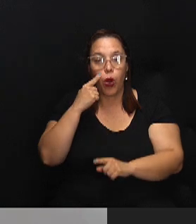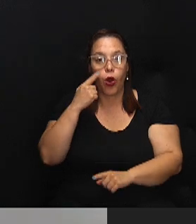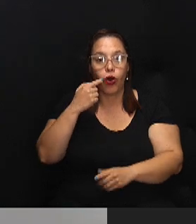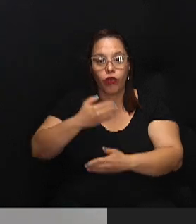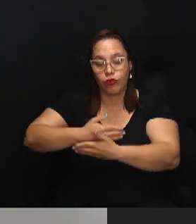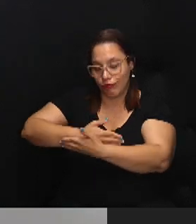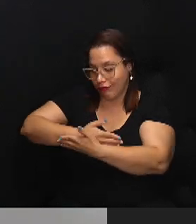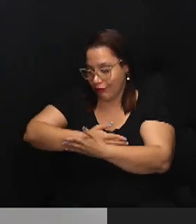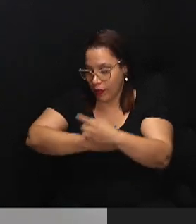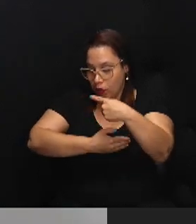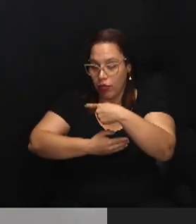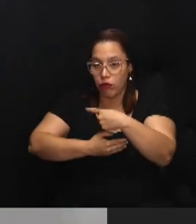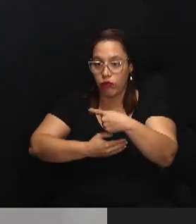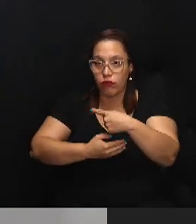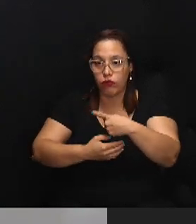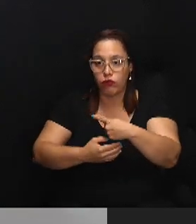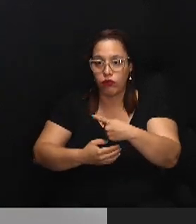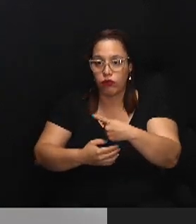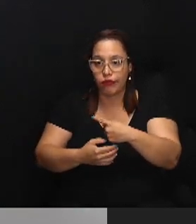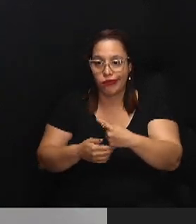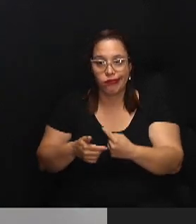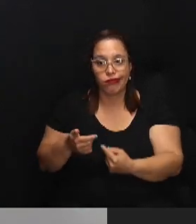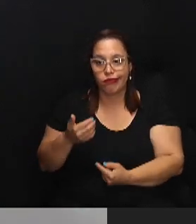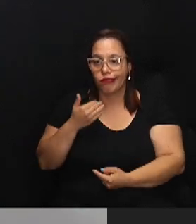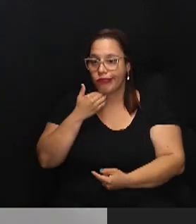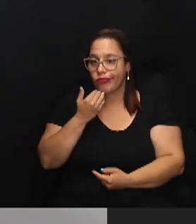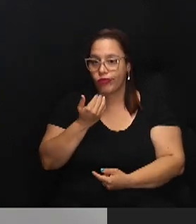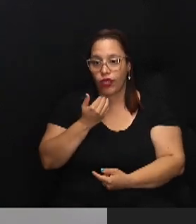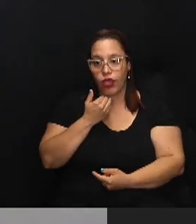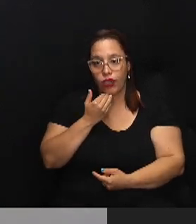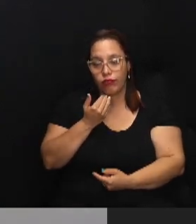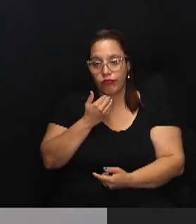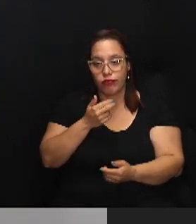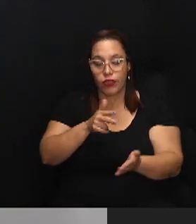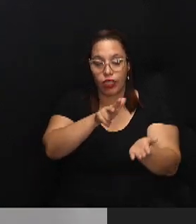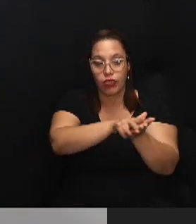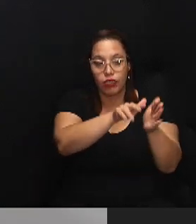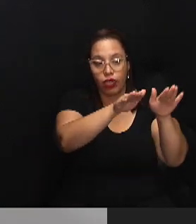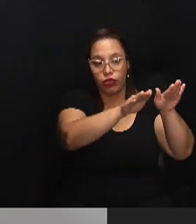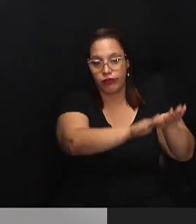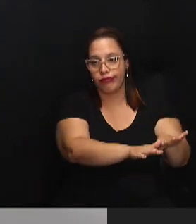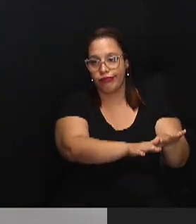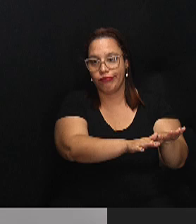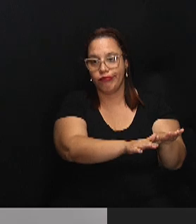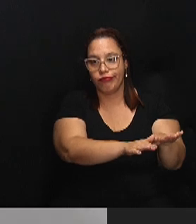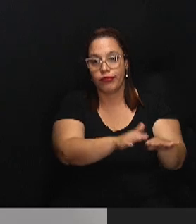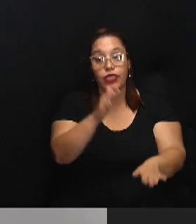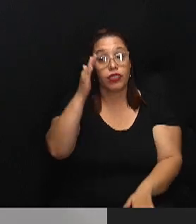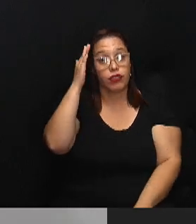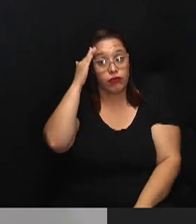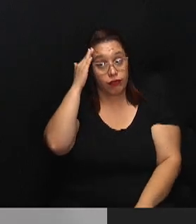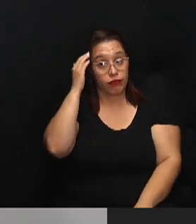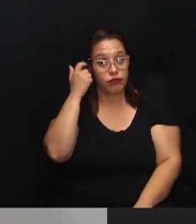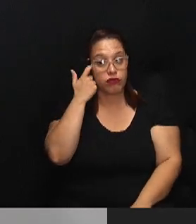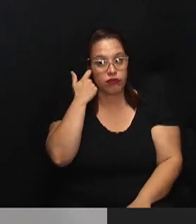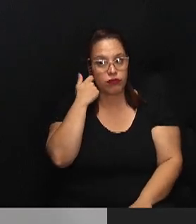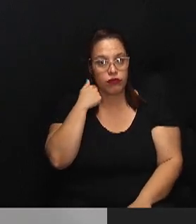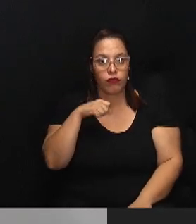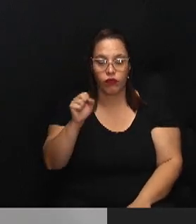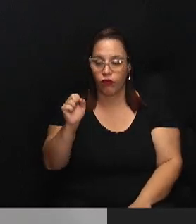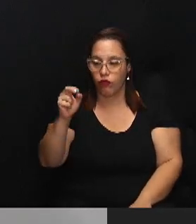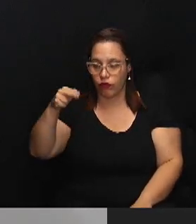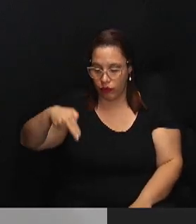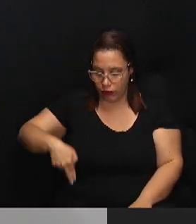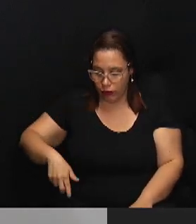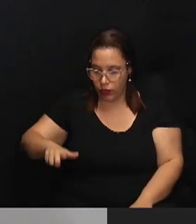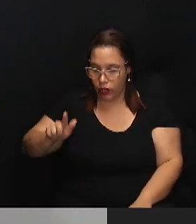o meu bebê. Né? Então, assim, esse bebê está lá internado. Então, quem souber, tá, gente, a ONG Prematuridade